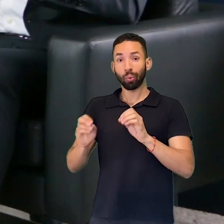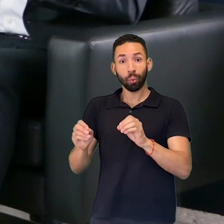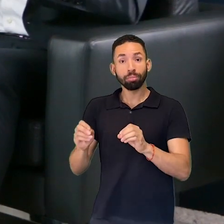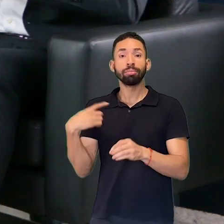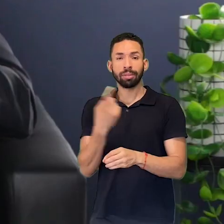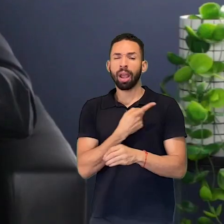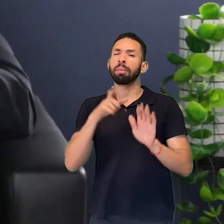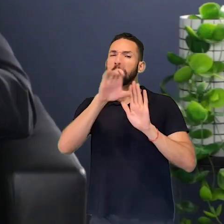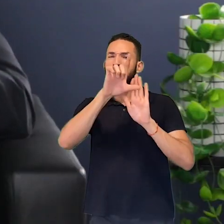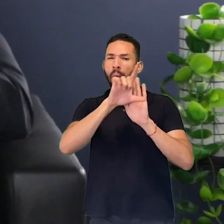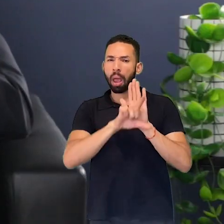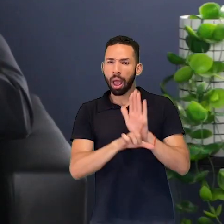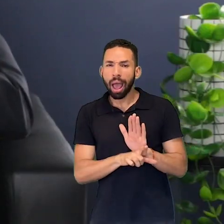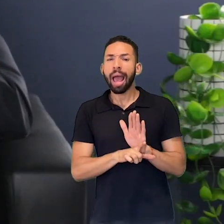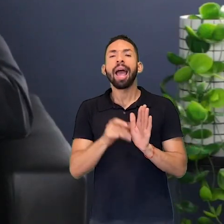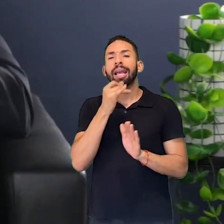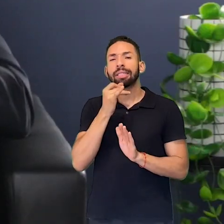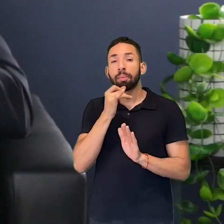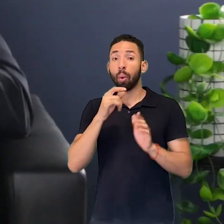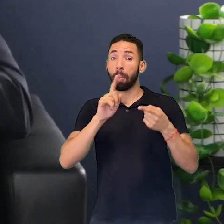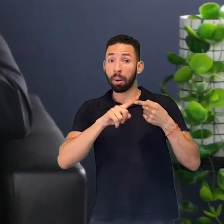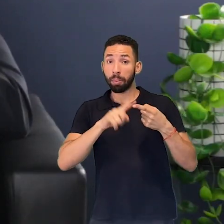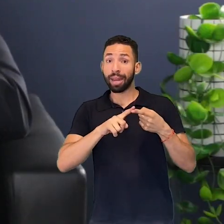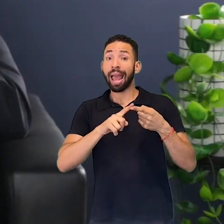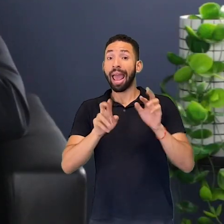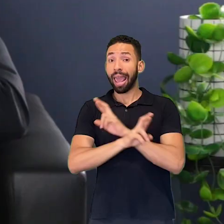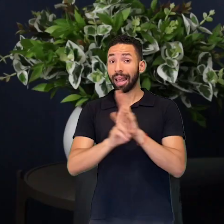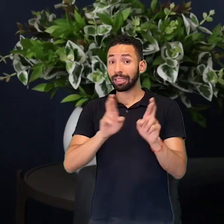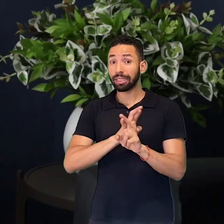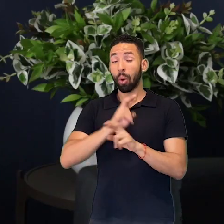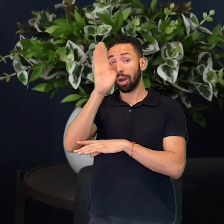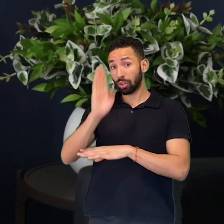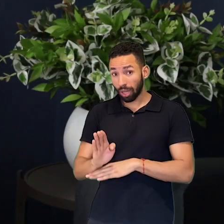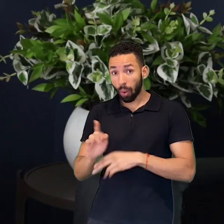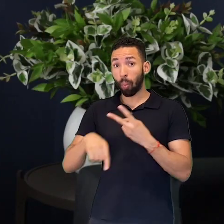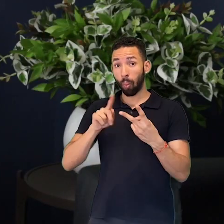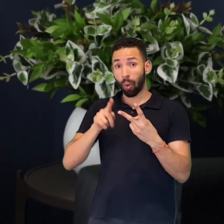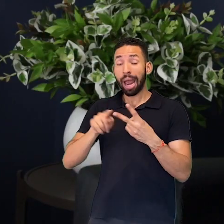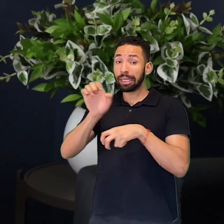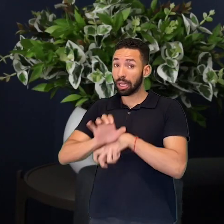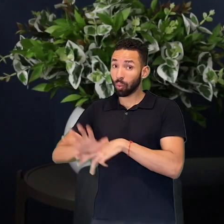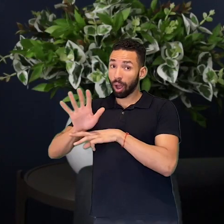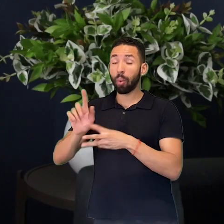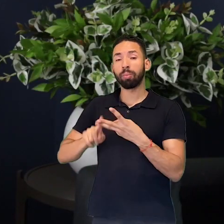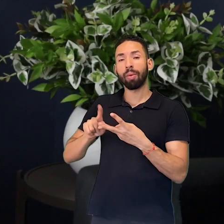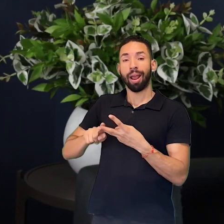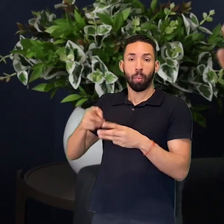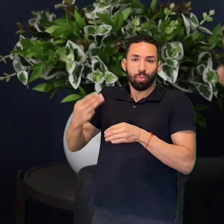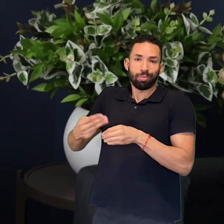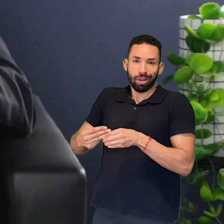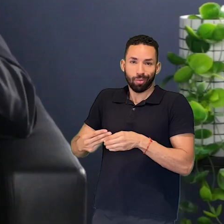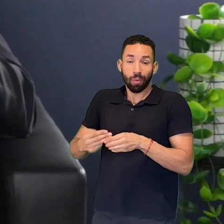nossa população. Ele estabelece listas. O Rename é a Relação Nacional de Medicamentos, tem a lista estadual, tem o REMUNE, a